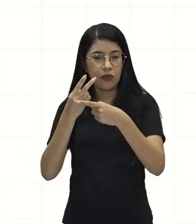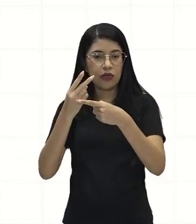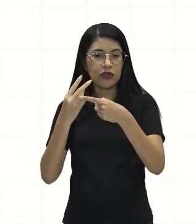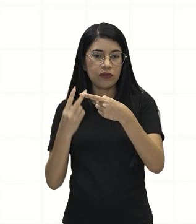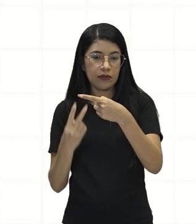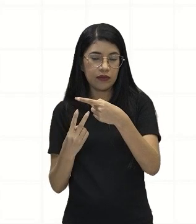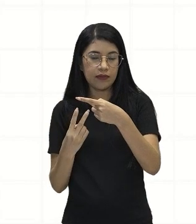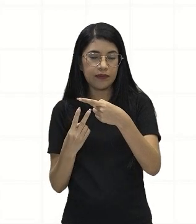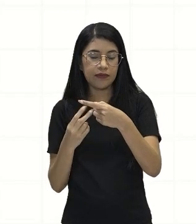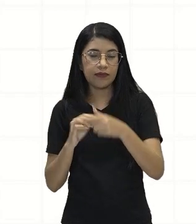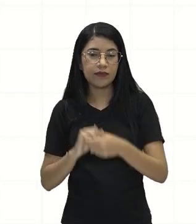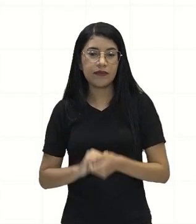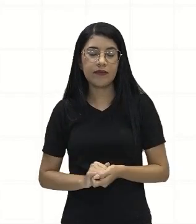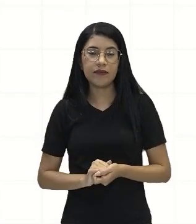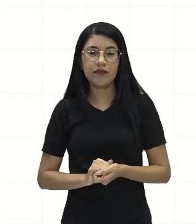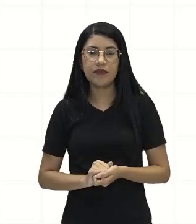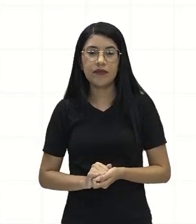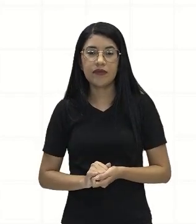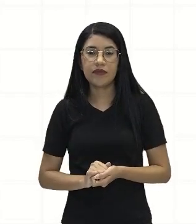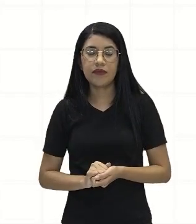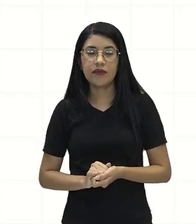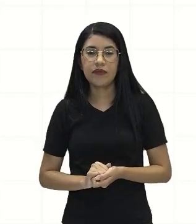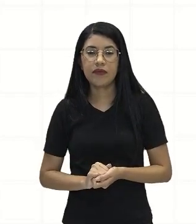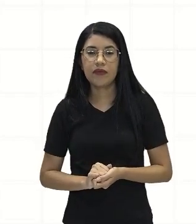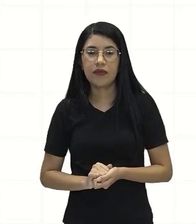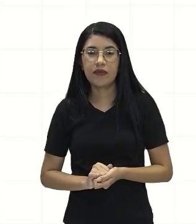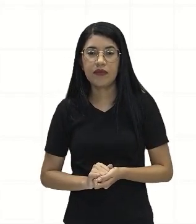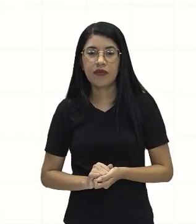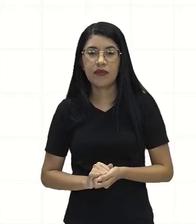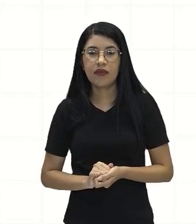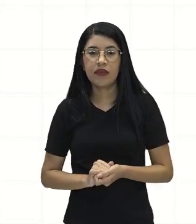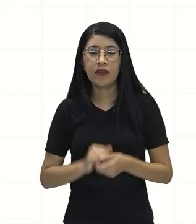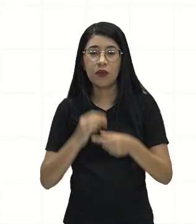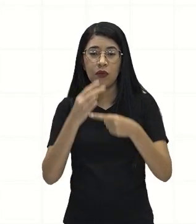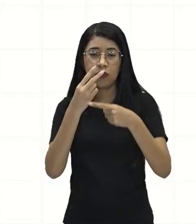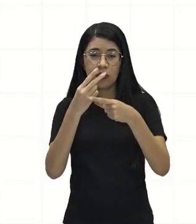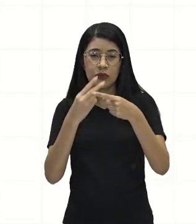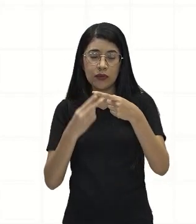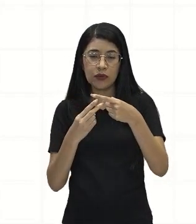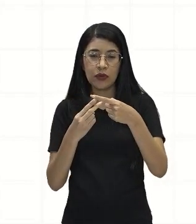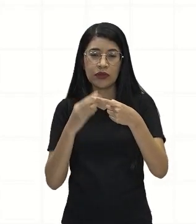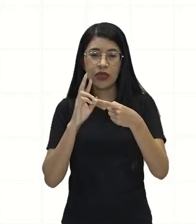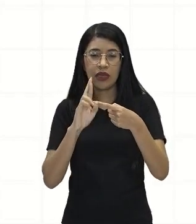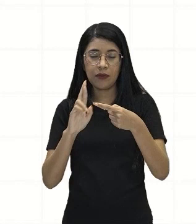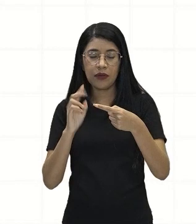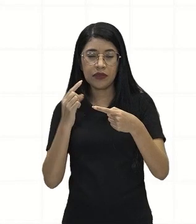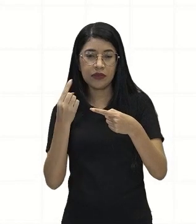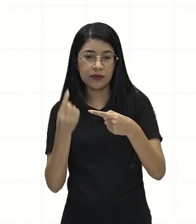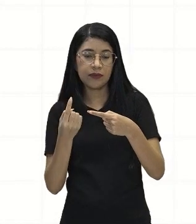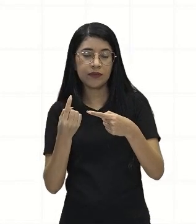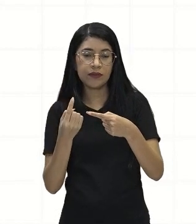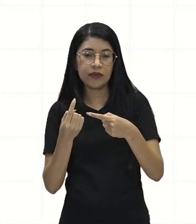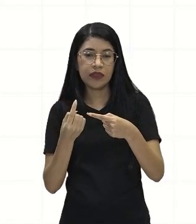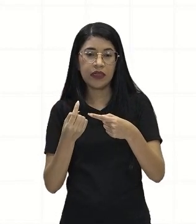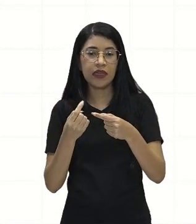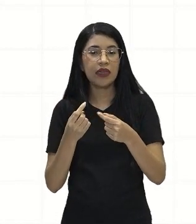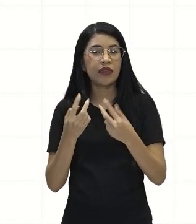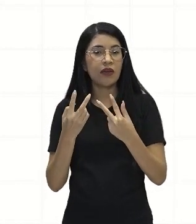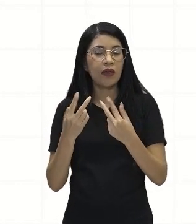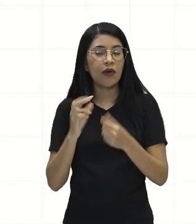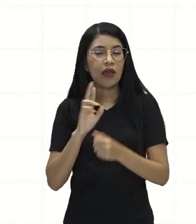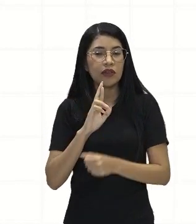isso aqui vai me dar 15, 2 sobre 2 dá 1. Portanto, aqui nesse caso, olha, vai me dar